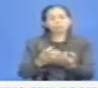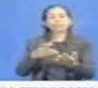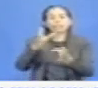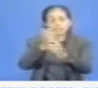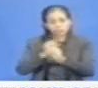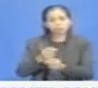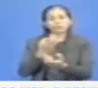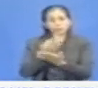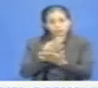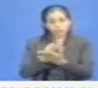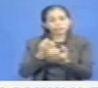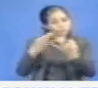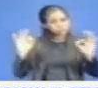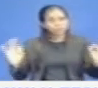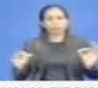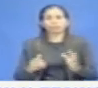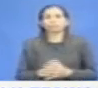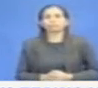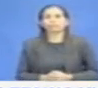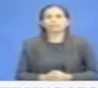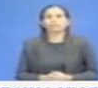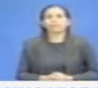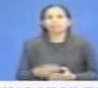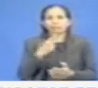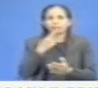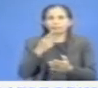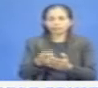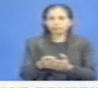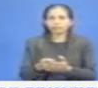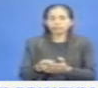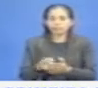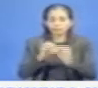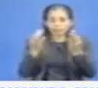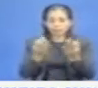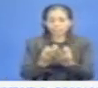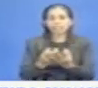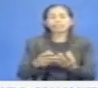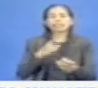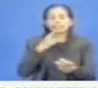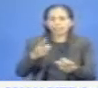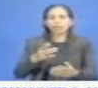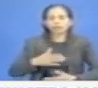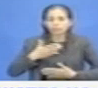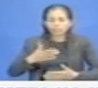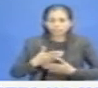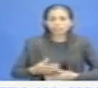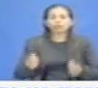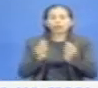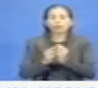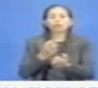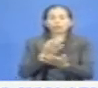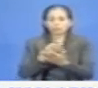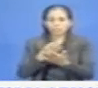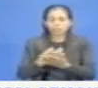linha dia que tá então bela acelera ali. Beneficiário Casimiro Valentino Retetem contente com o subsídio que o governo oferece.